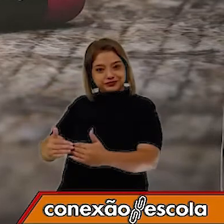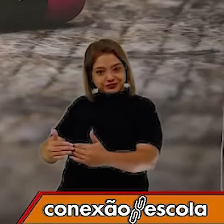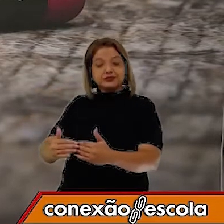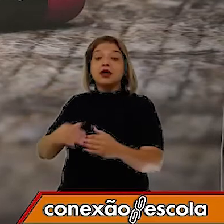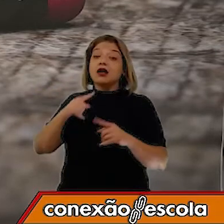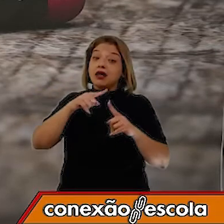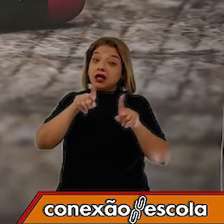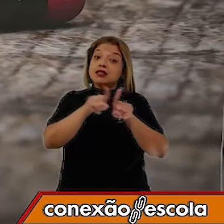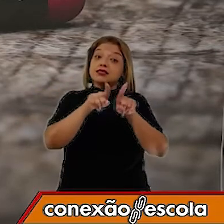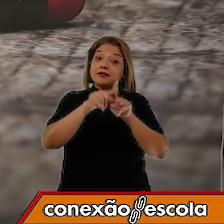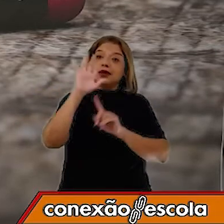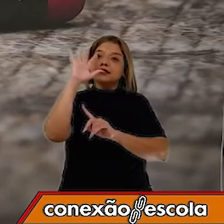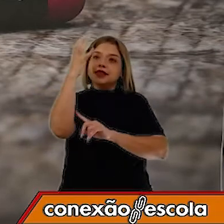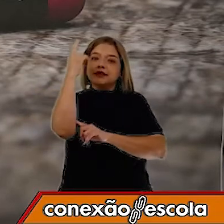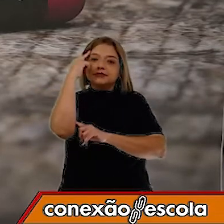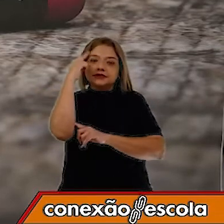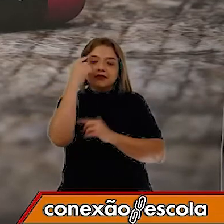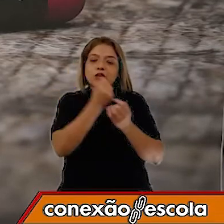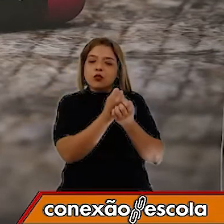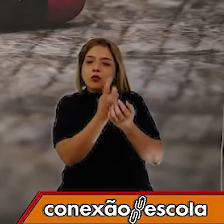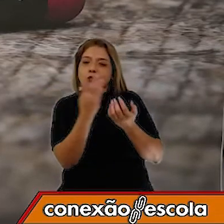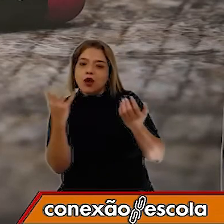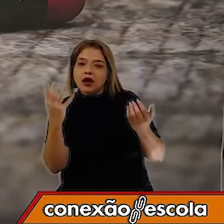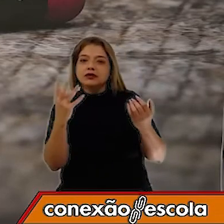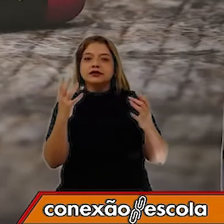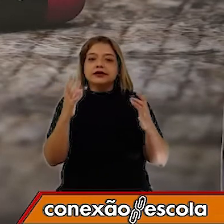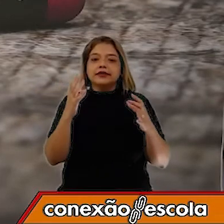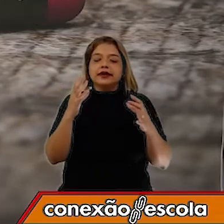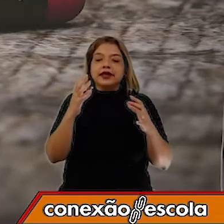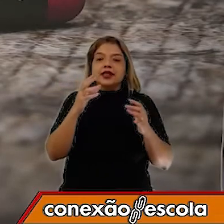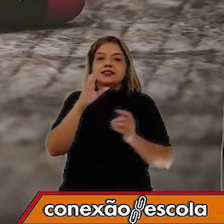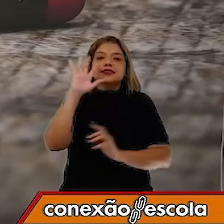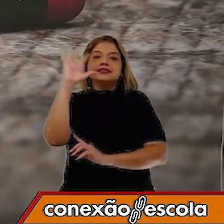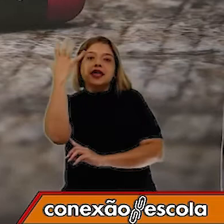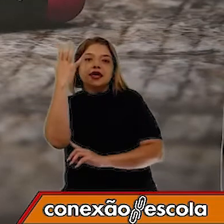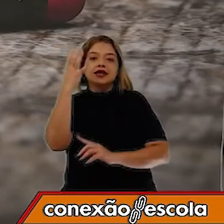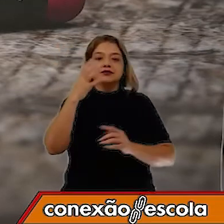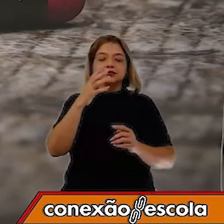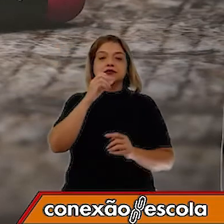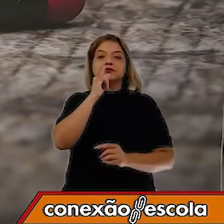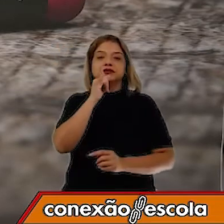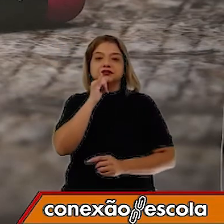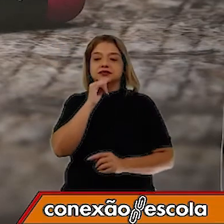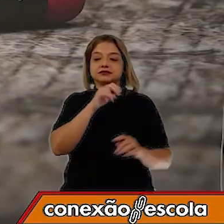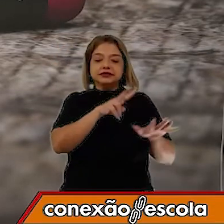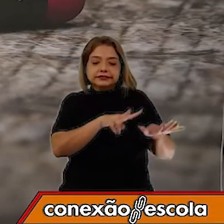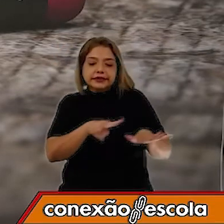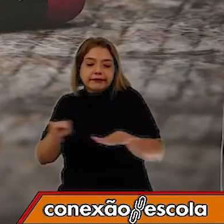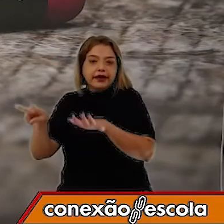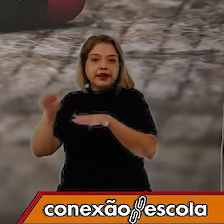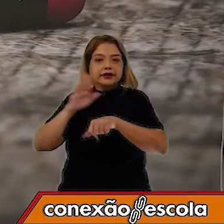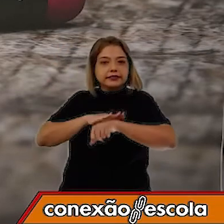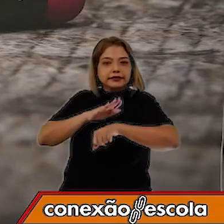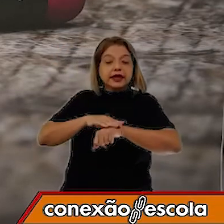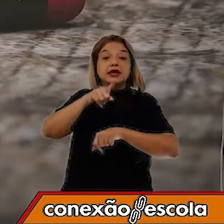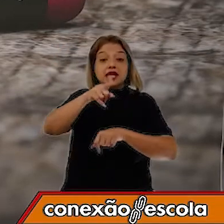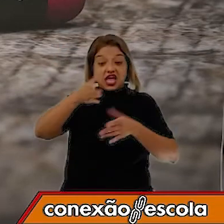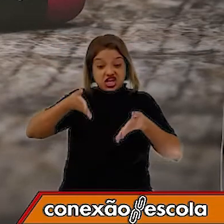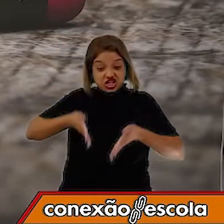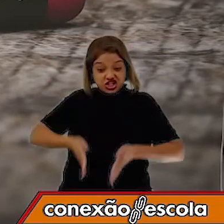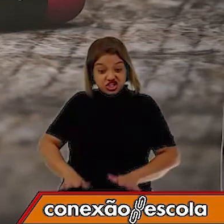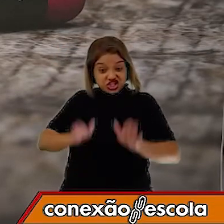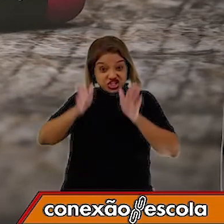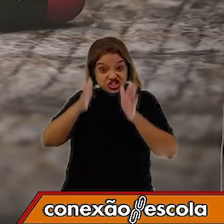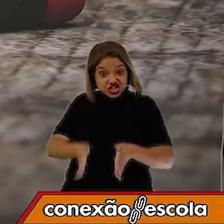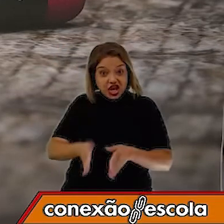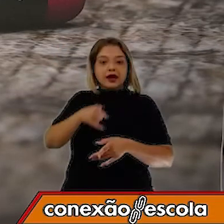tempo. Matemática. Quando o neném nasce, o médico tem que saber a altura, o peso, o dia,